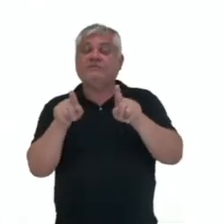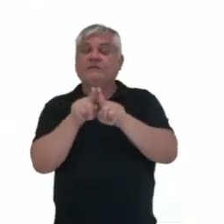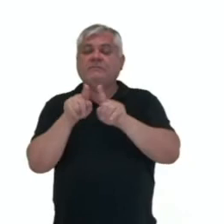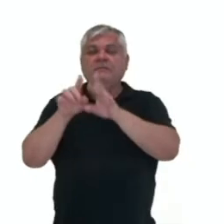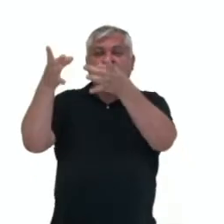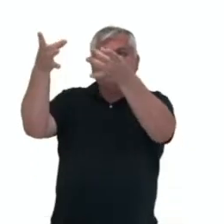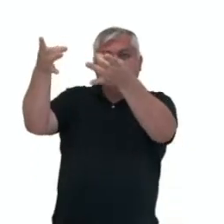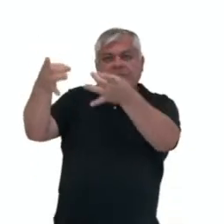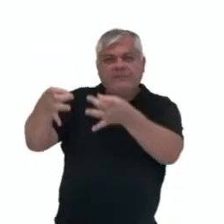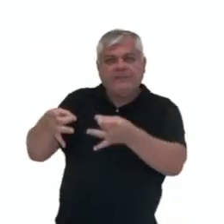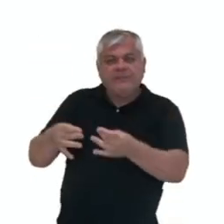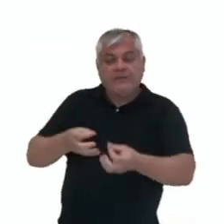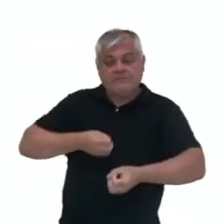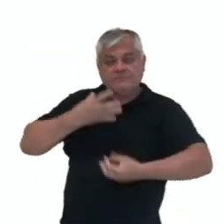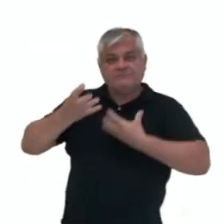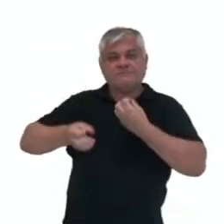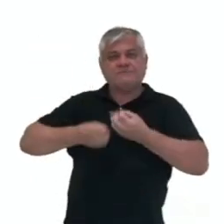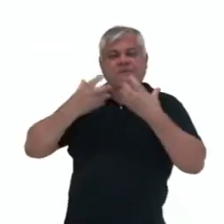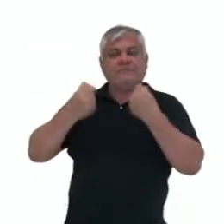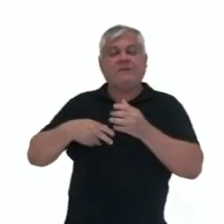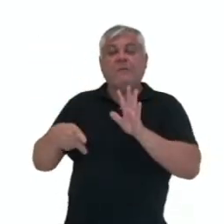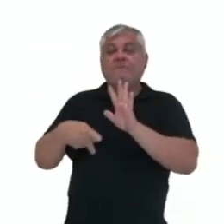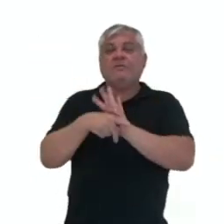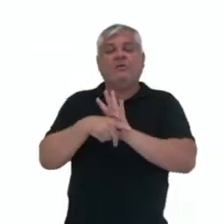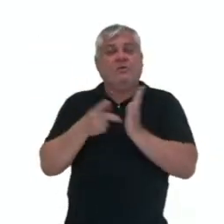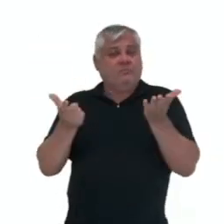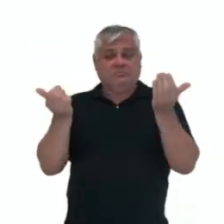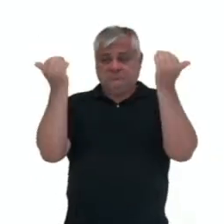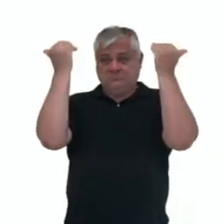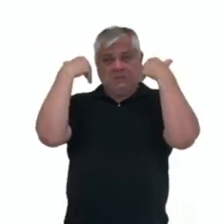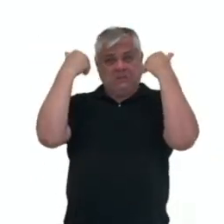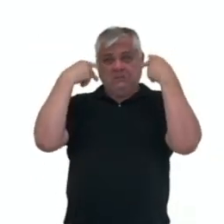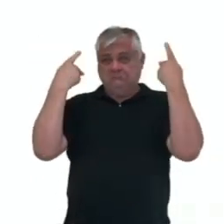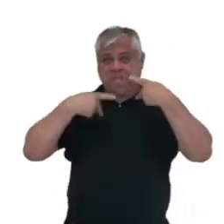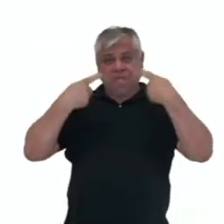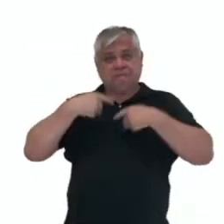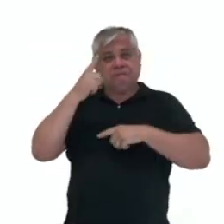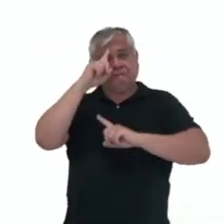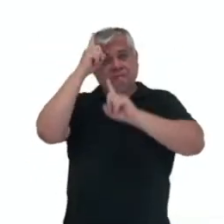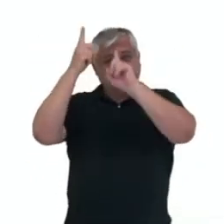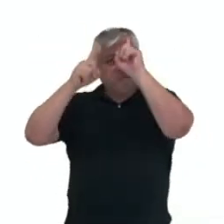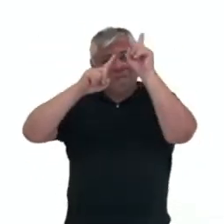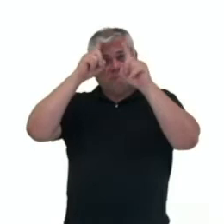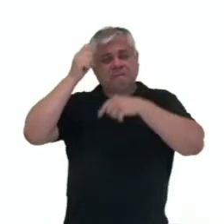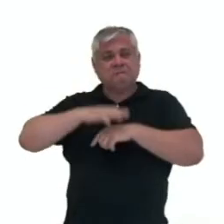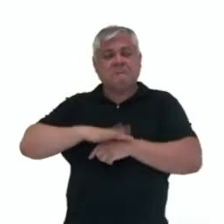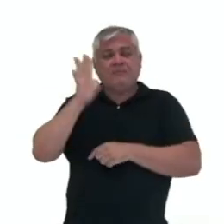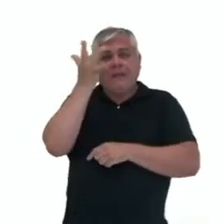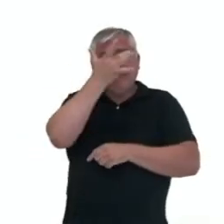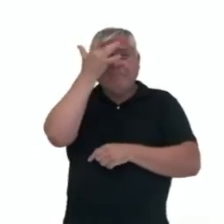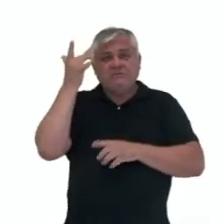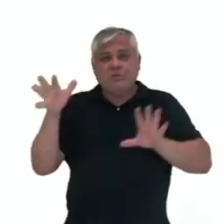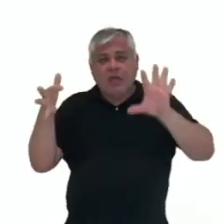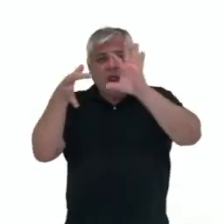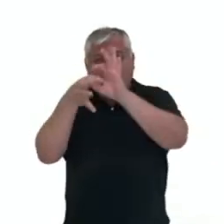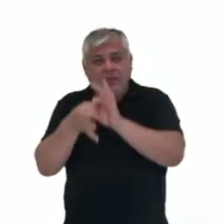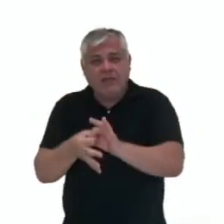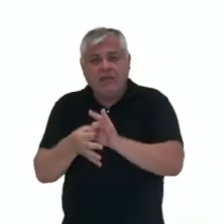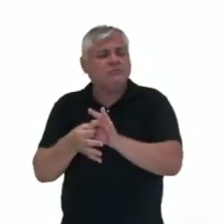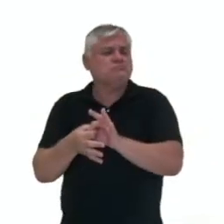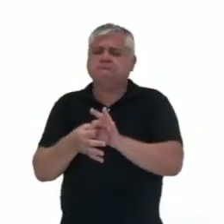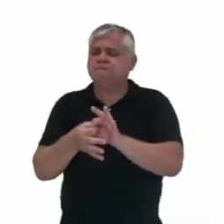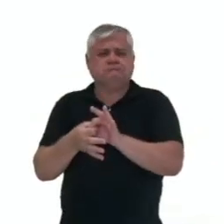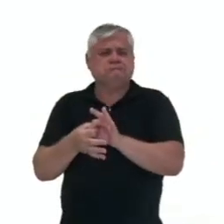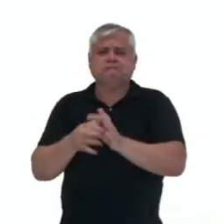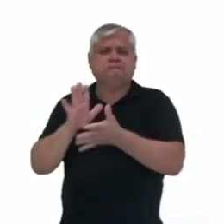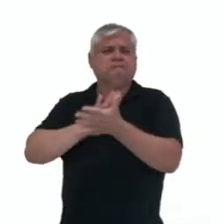modos expressivos autênticos, originários da subjetividade e da imaginação criadora de pessoas que não estão ligadas à tradição